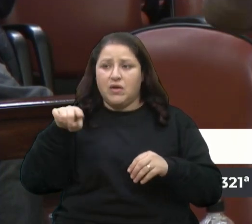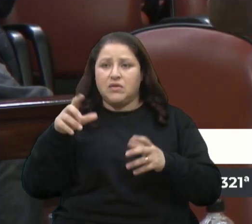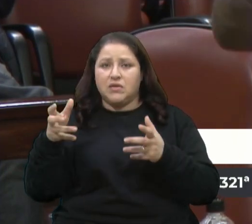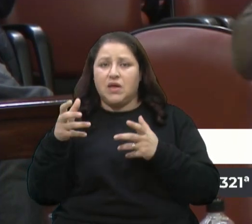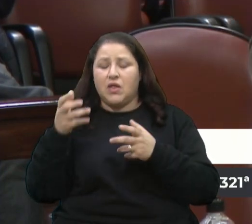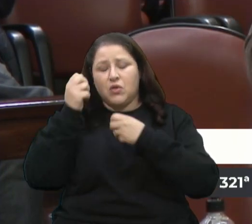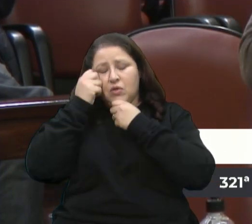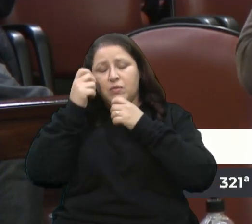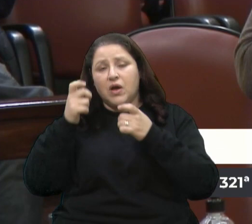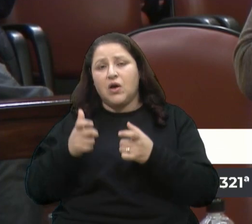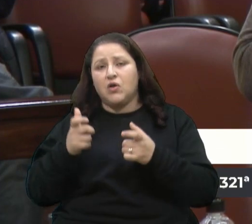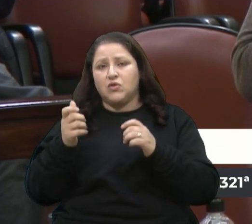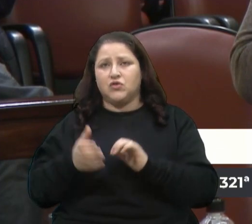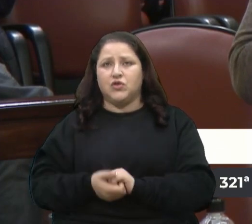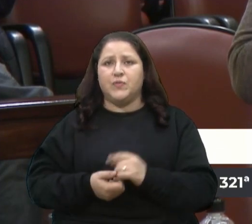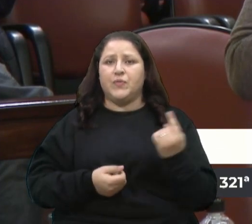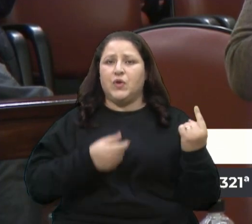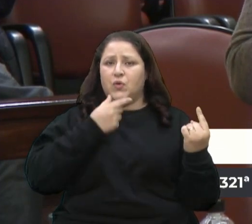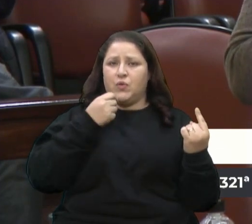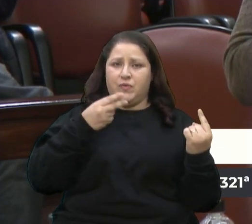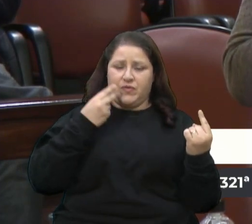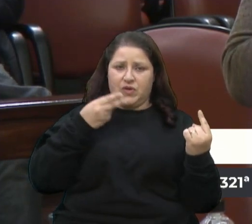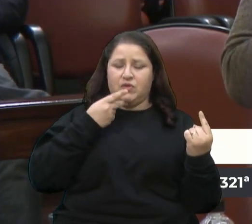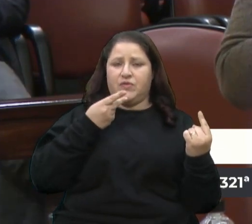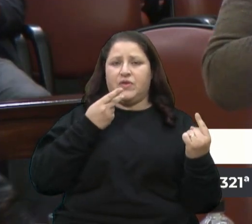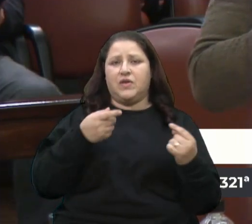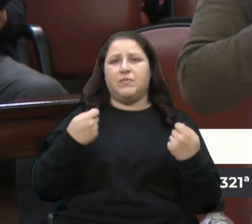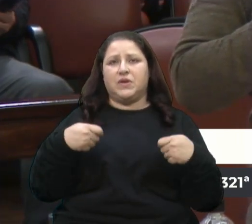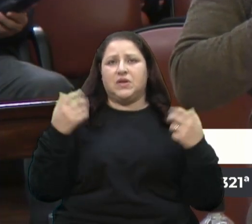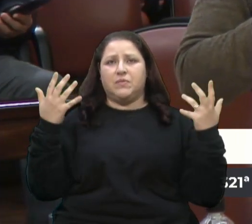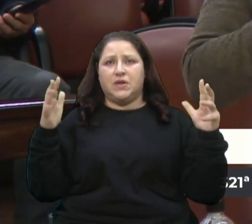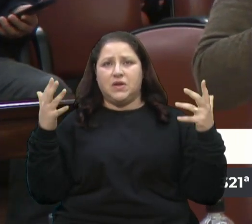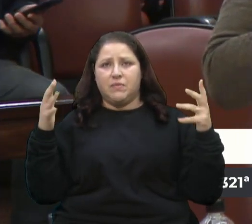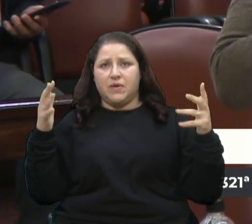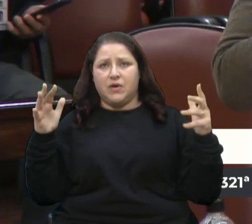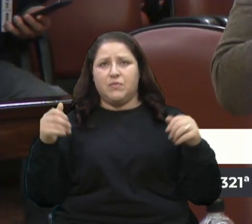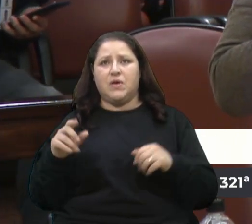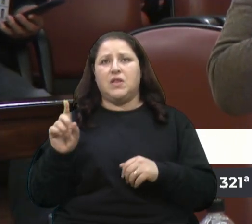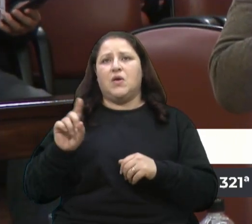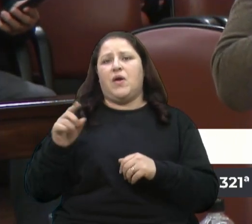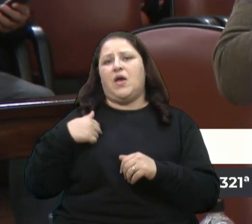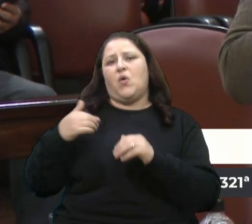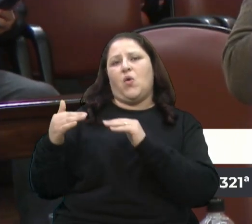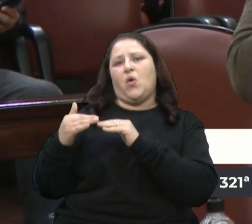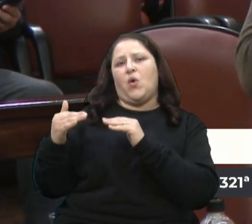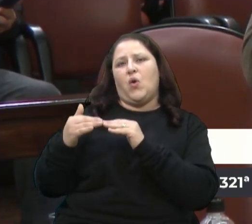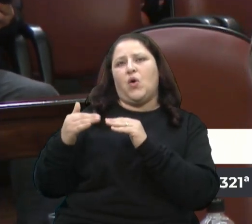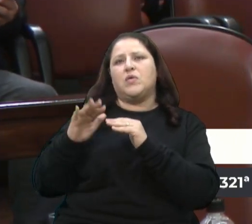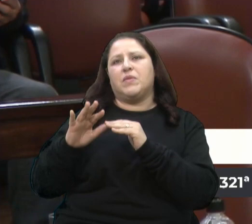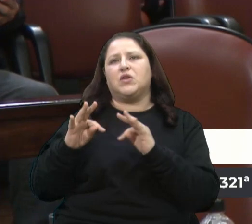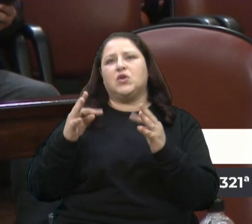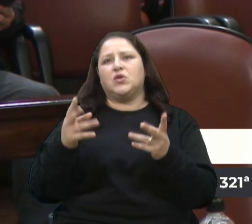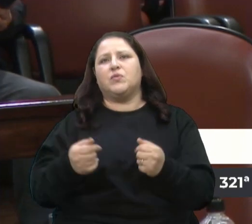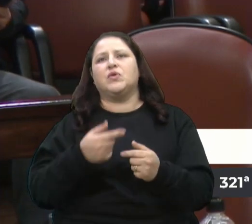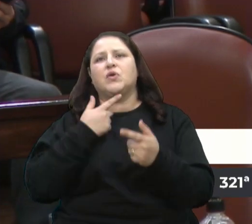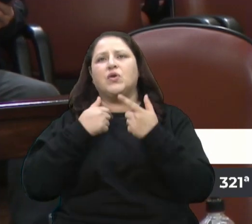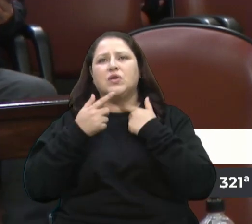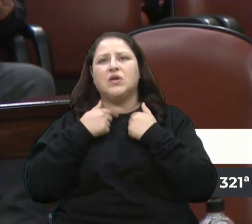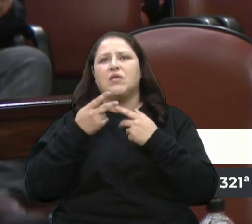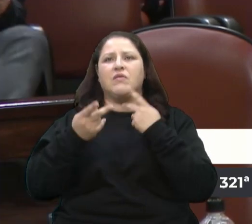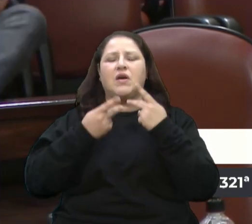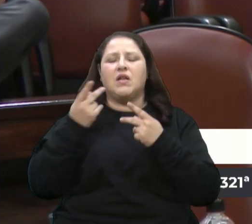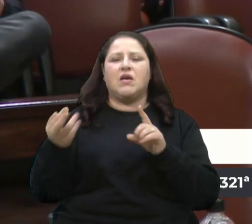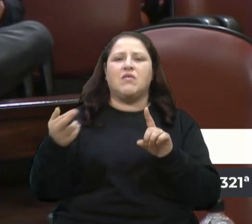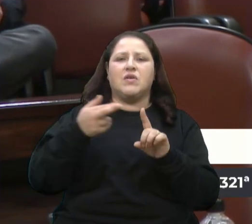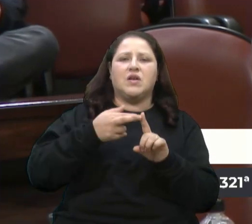Aí foram emendando. Teve um vereador que disse o seguinte, ó, temos que bater palma aqui. Não é que eu concorde, né, mas todo mundo aqui gostaria de referendar a fala do